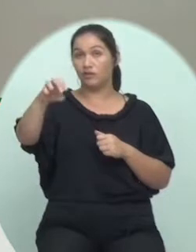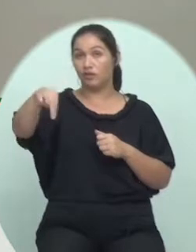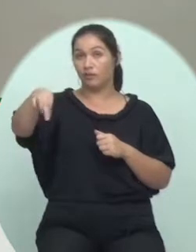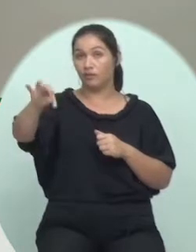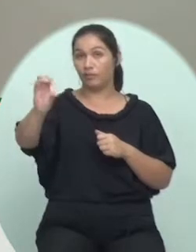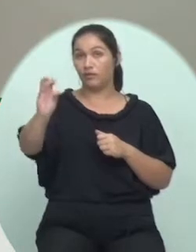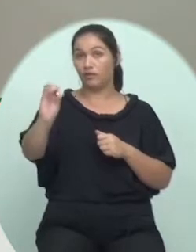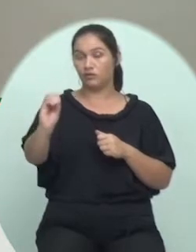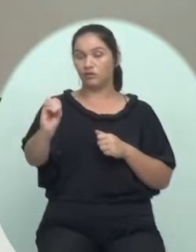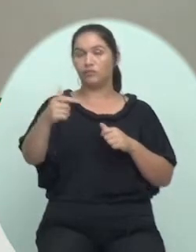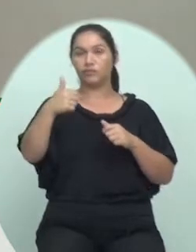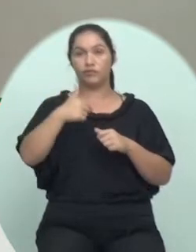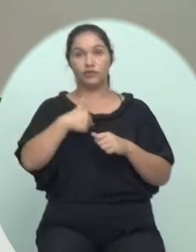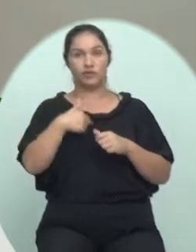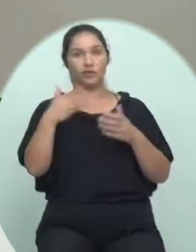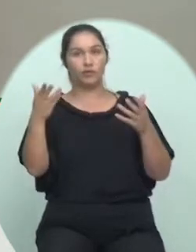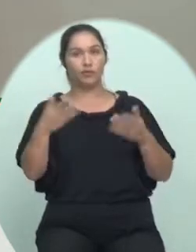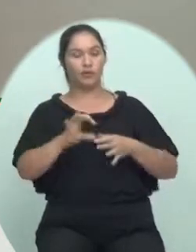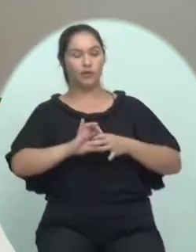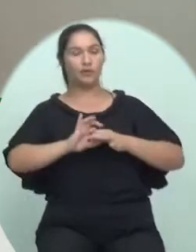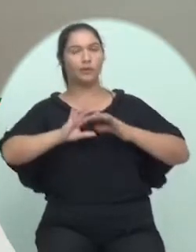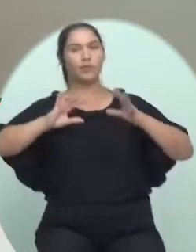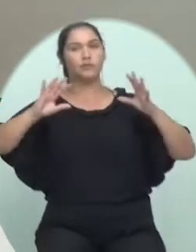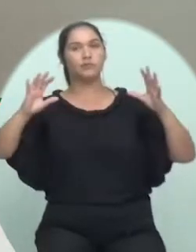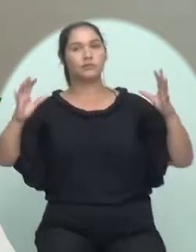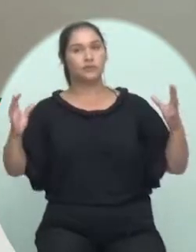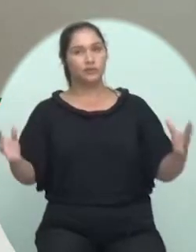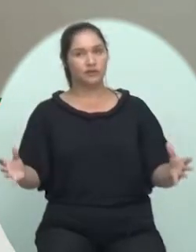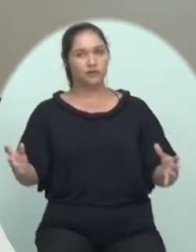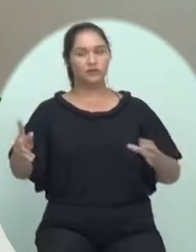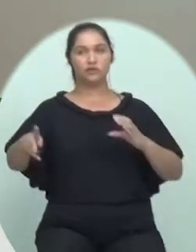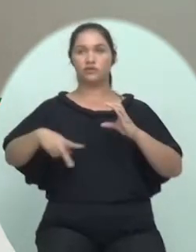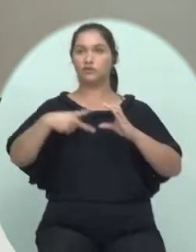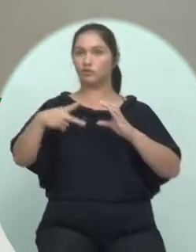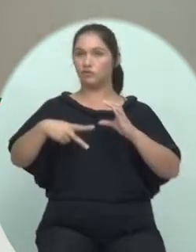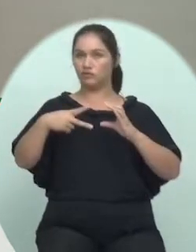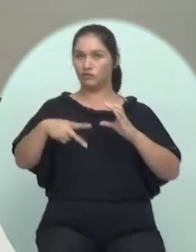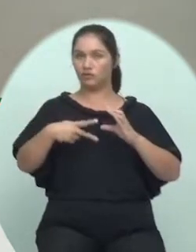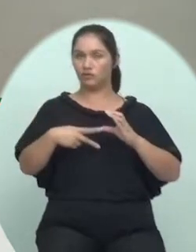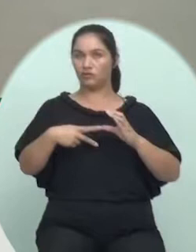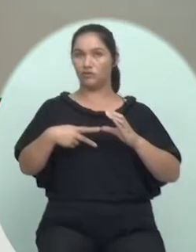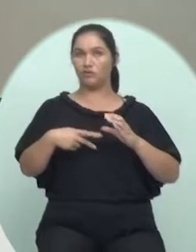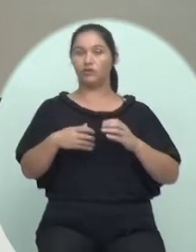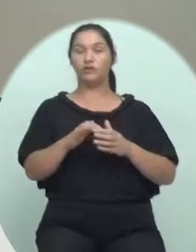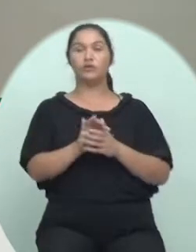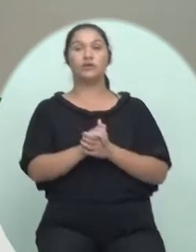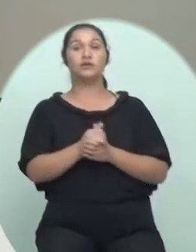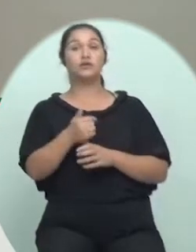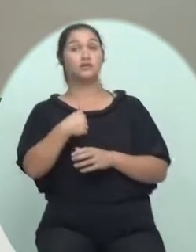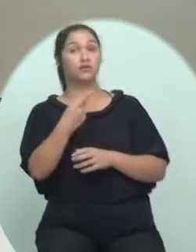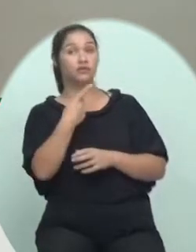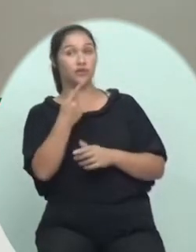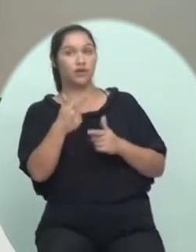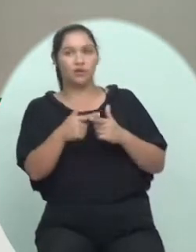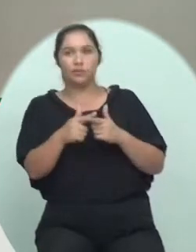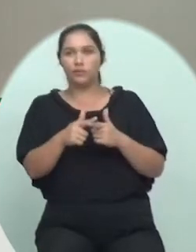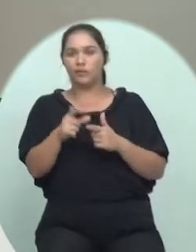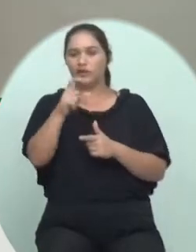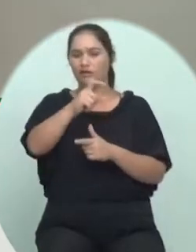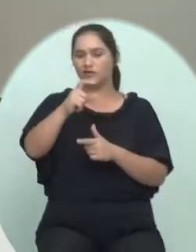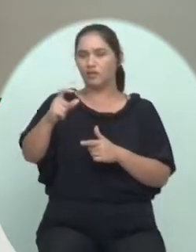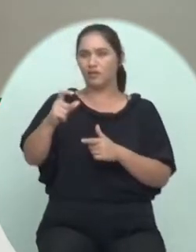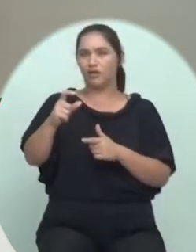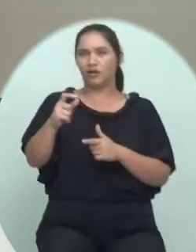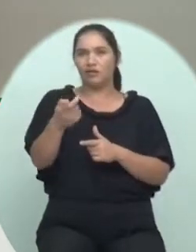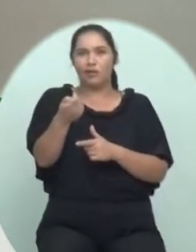né, de trazer a essa casa expressão essa pouco utilizada, né? E pouco debatida e pouco